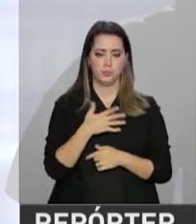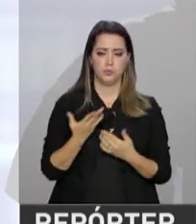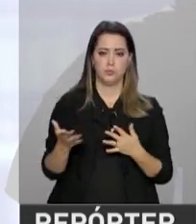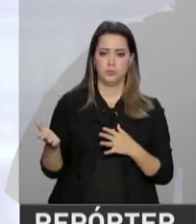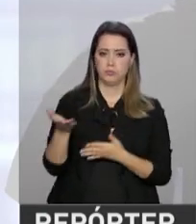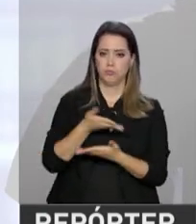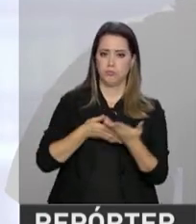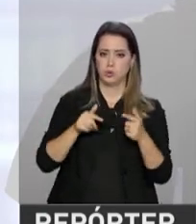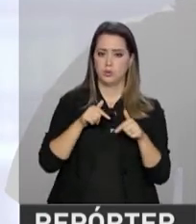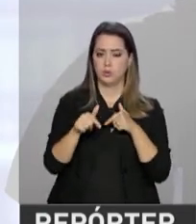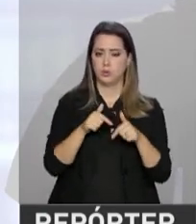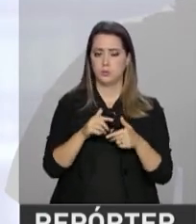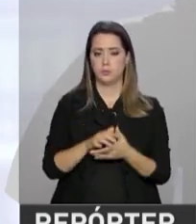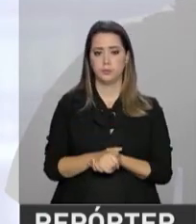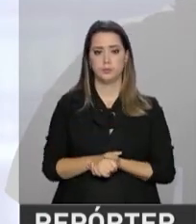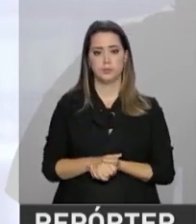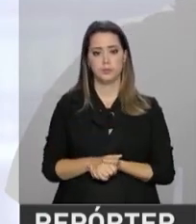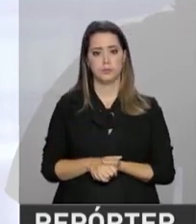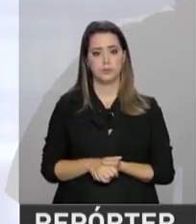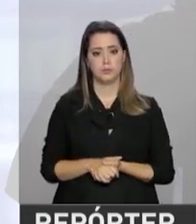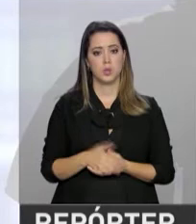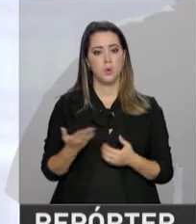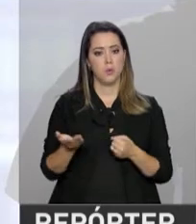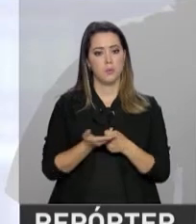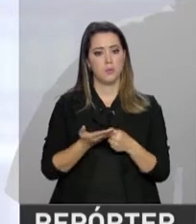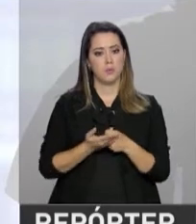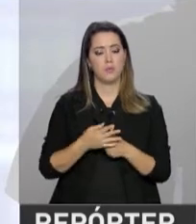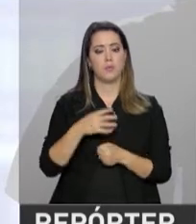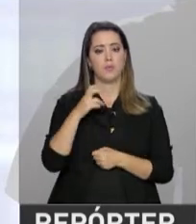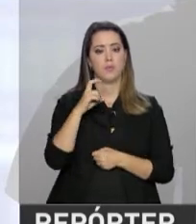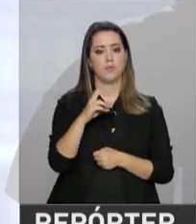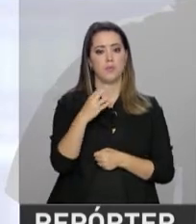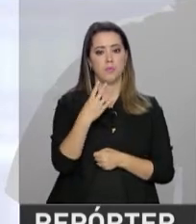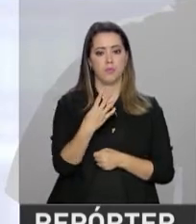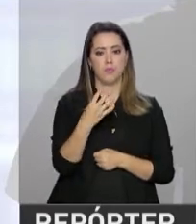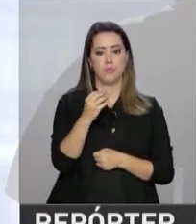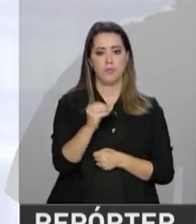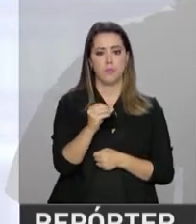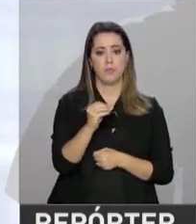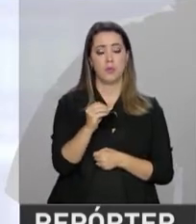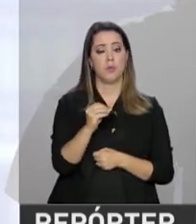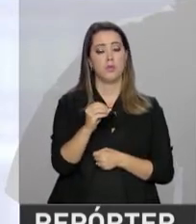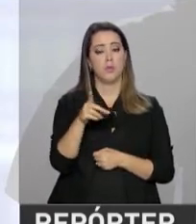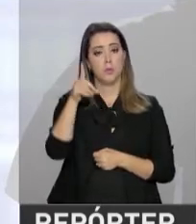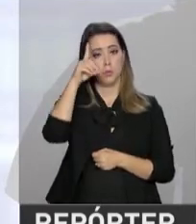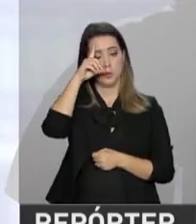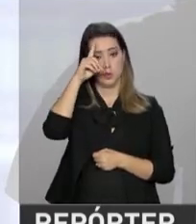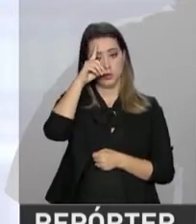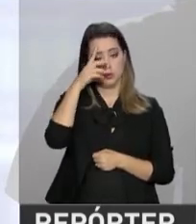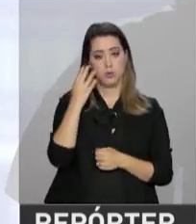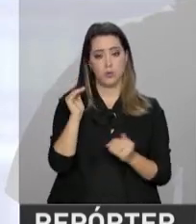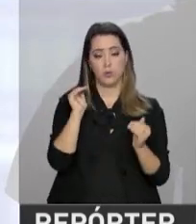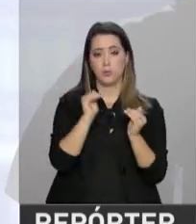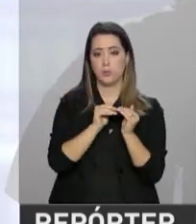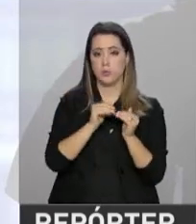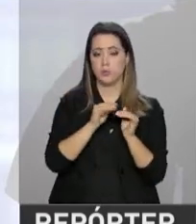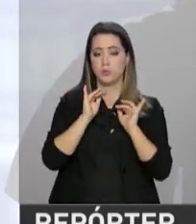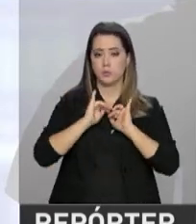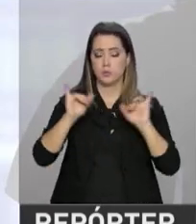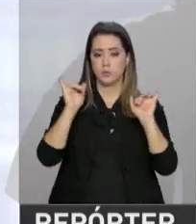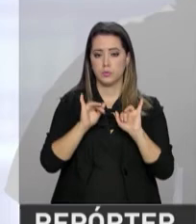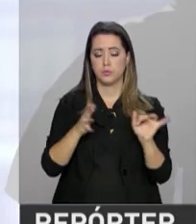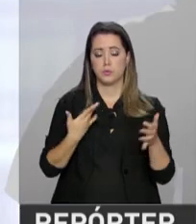à atividade profissional uma média de 540 afastamentos por dia o foco da campanha nacional